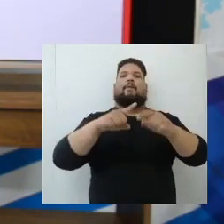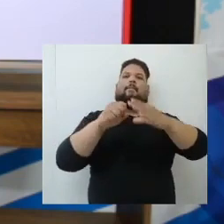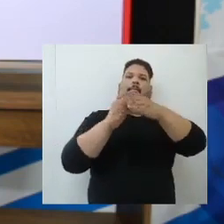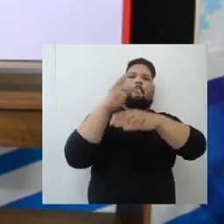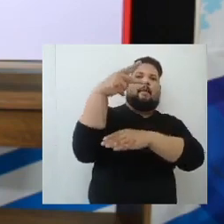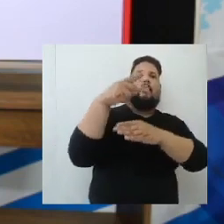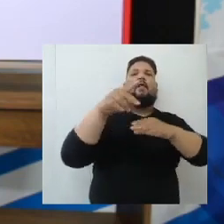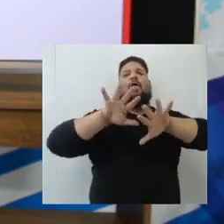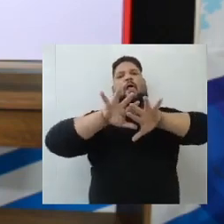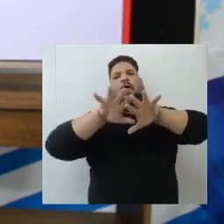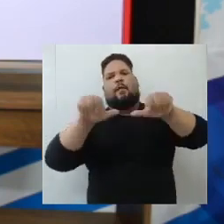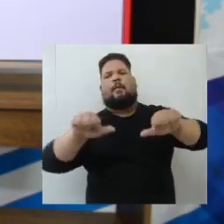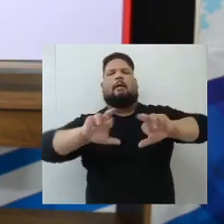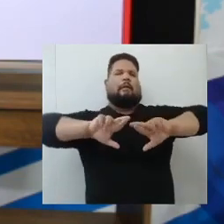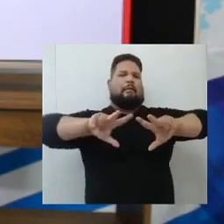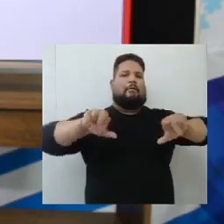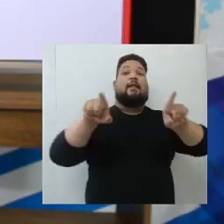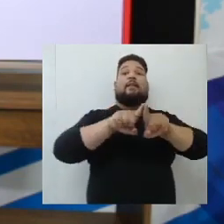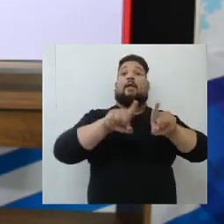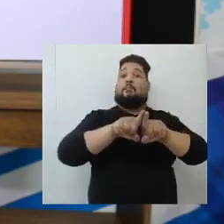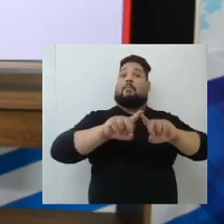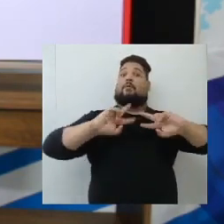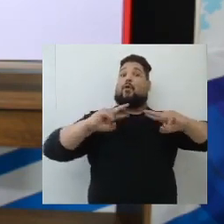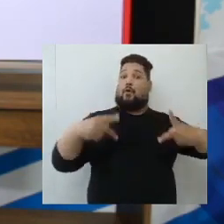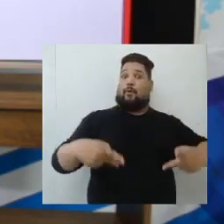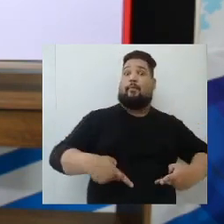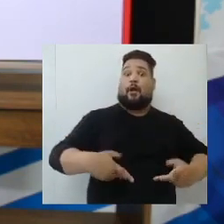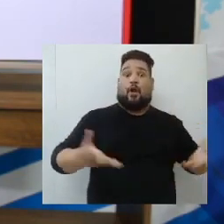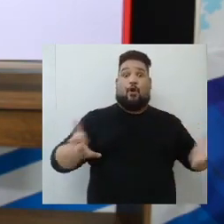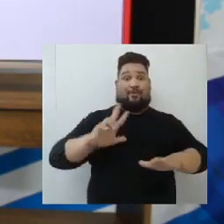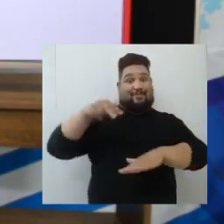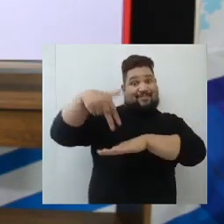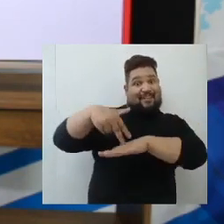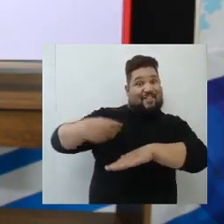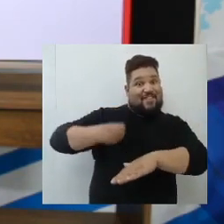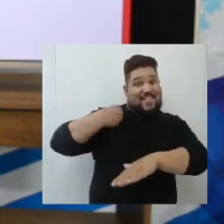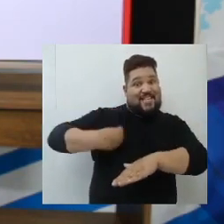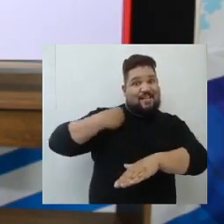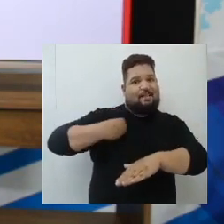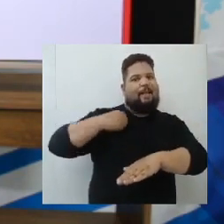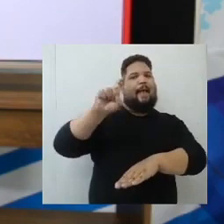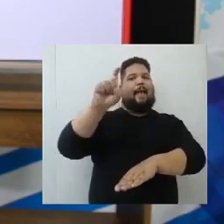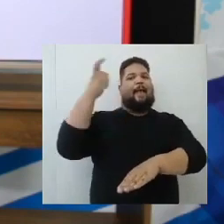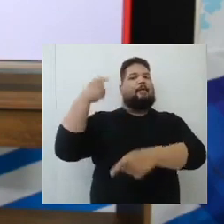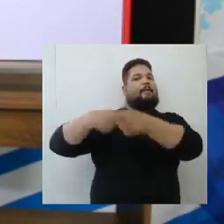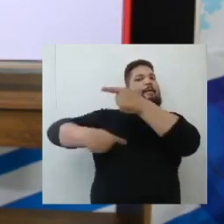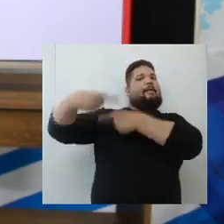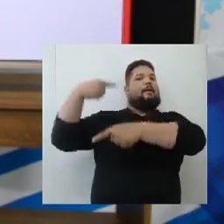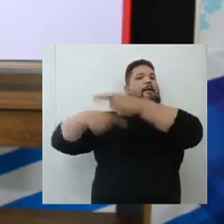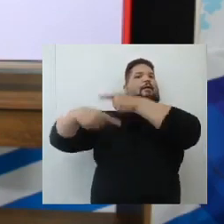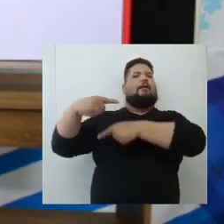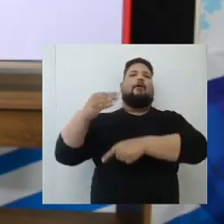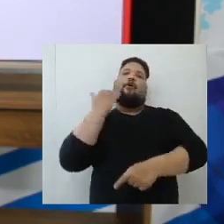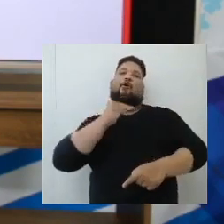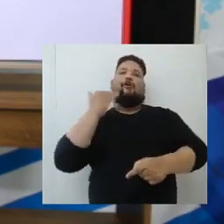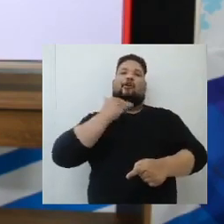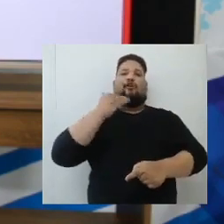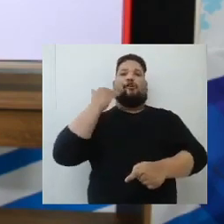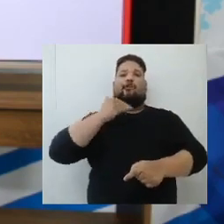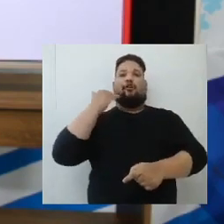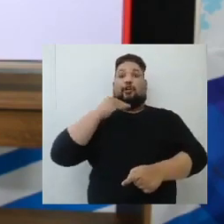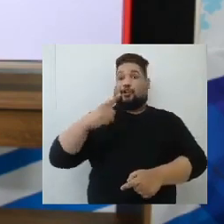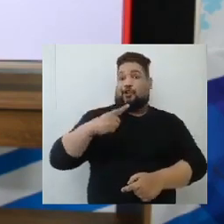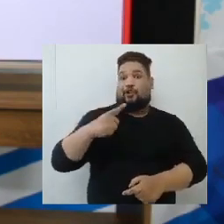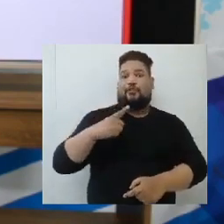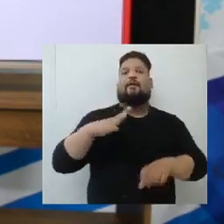animais, incluindo os seres humanos que vivem hoje, descendem de formas mais primitivas